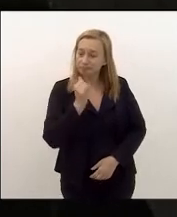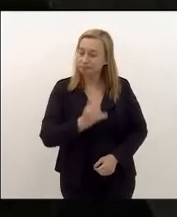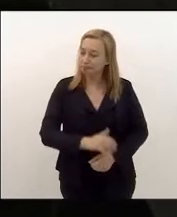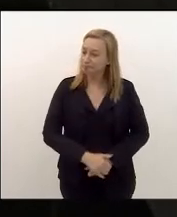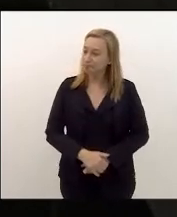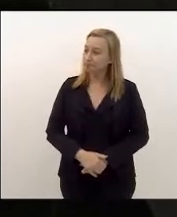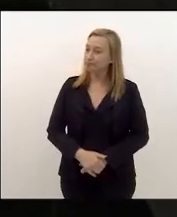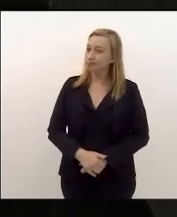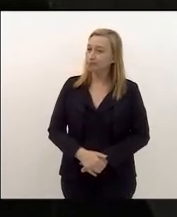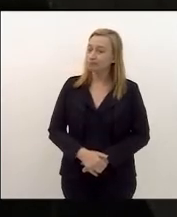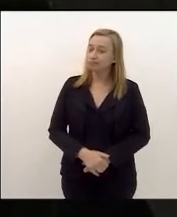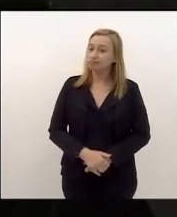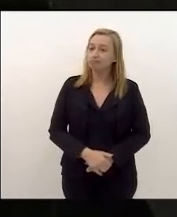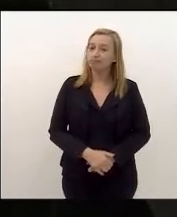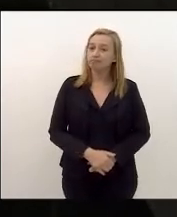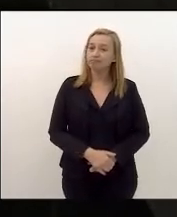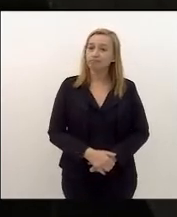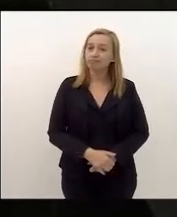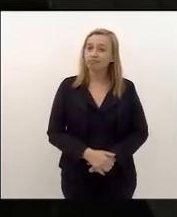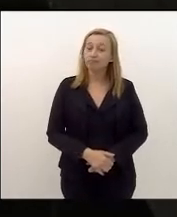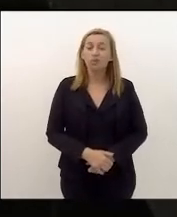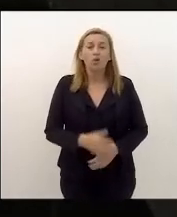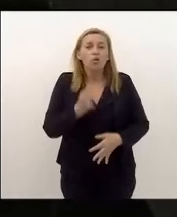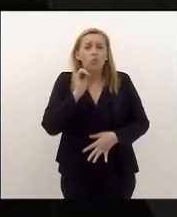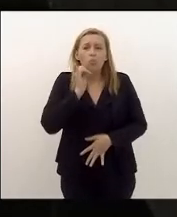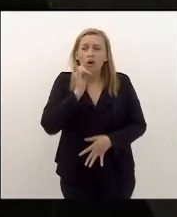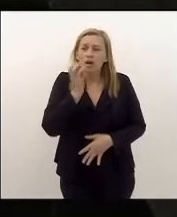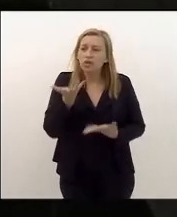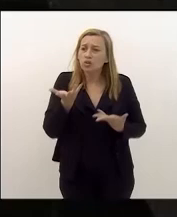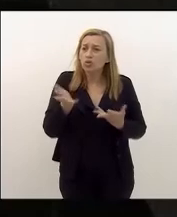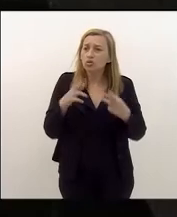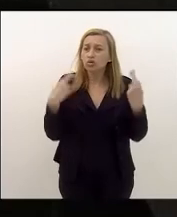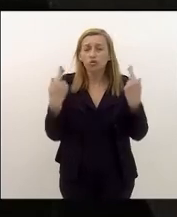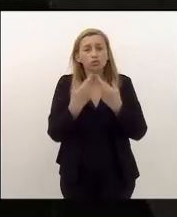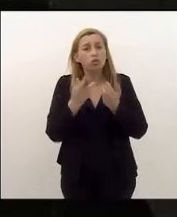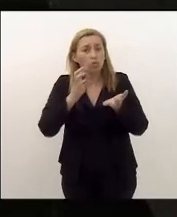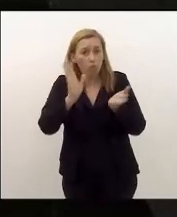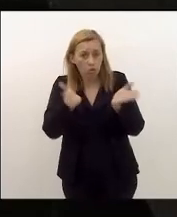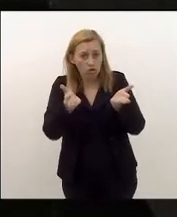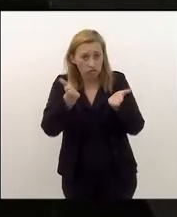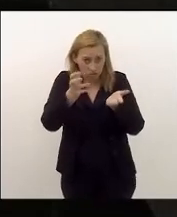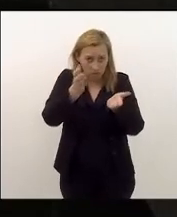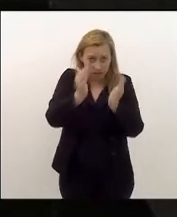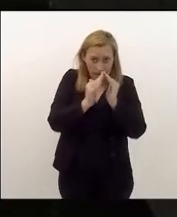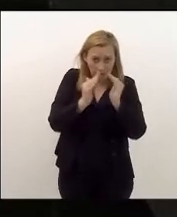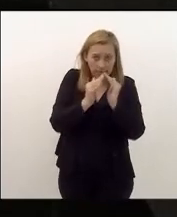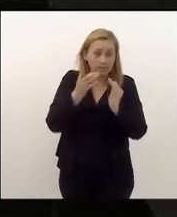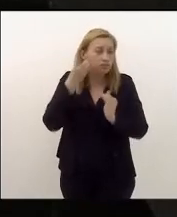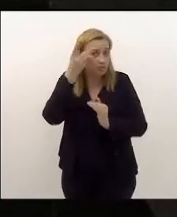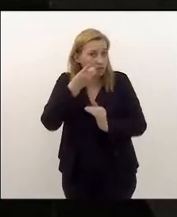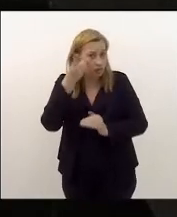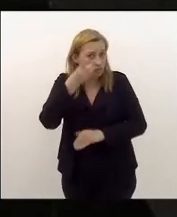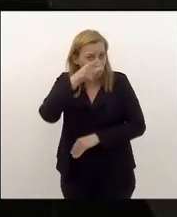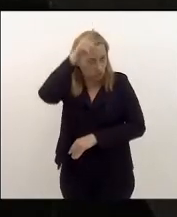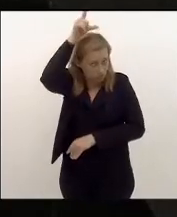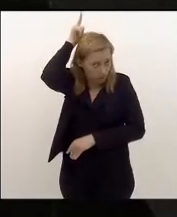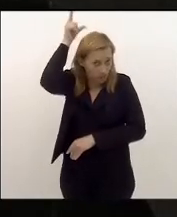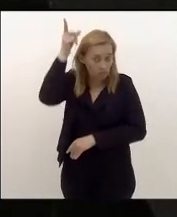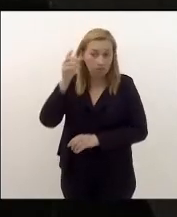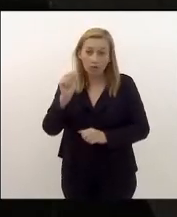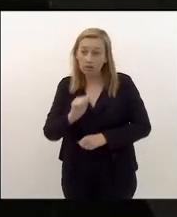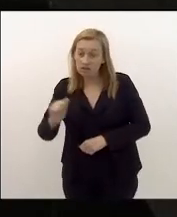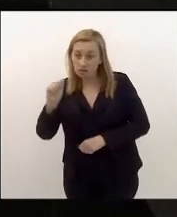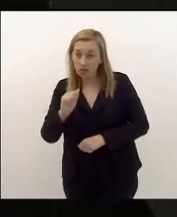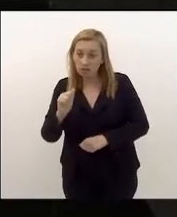um ponto temático, mas um relatório de uma reunião que fiz hoje aqui na casa com o deputado Luiz Paulo e com a assessoria do